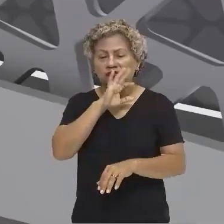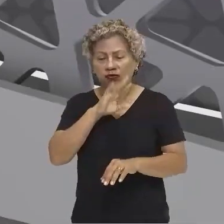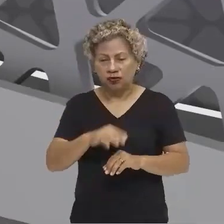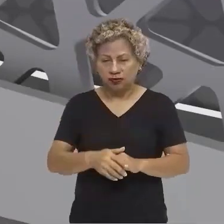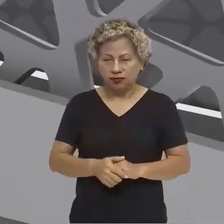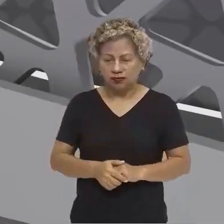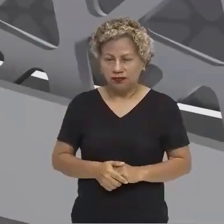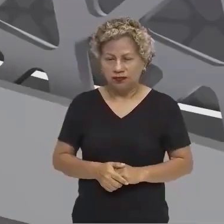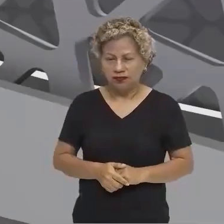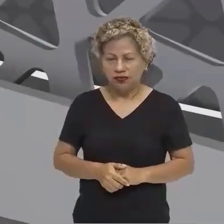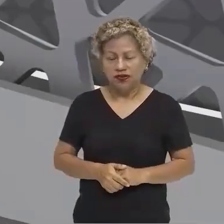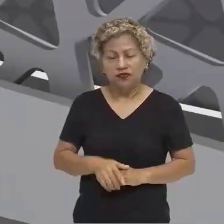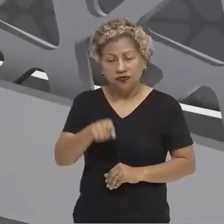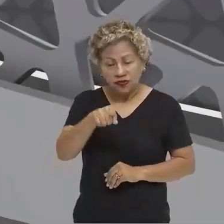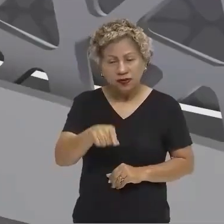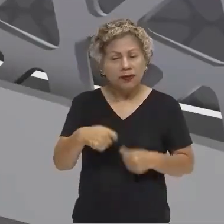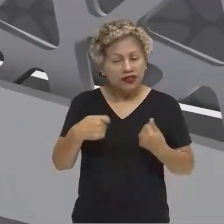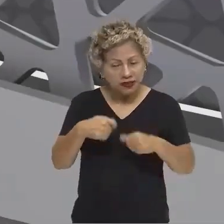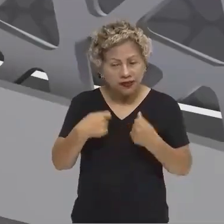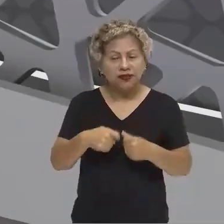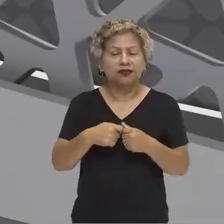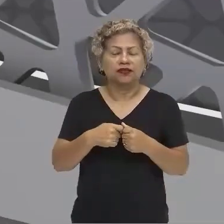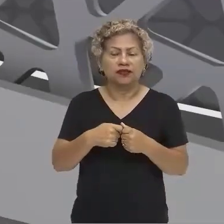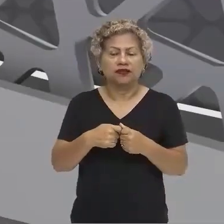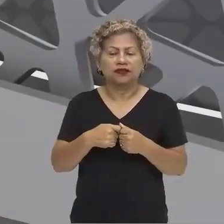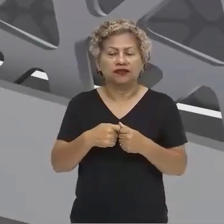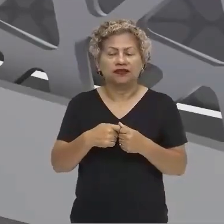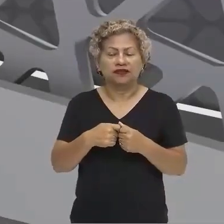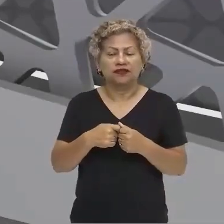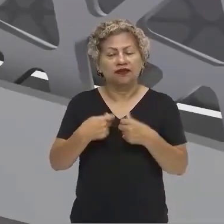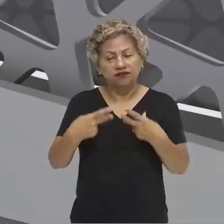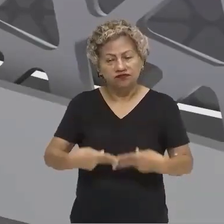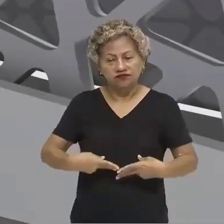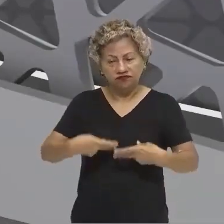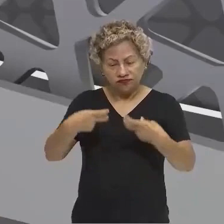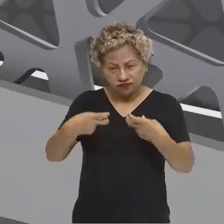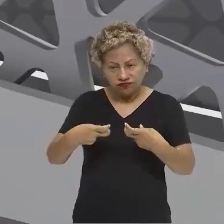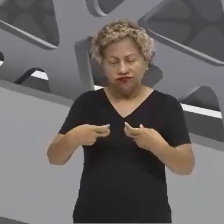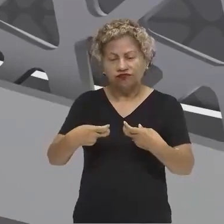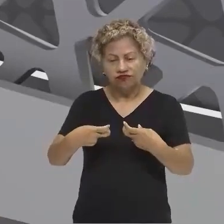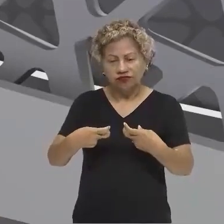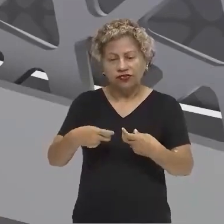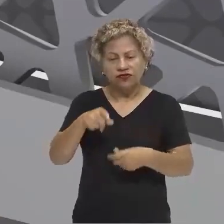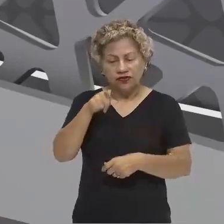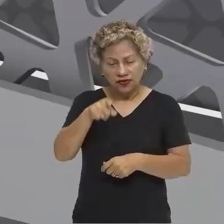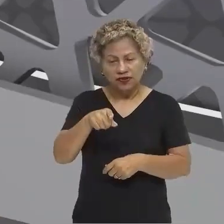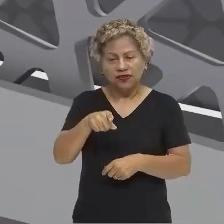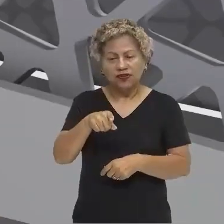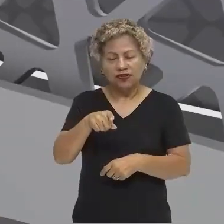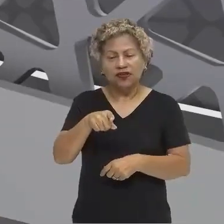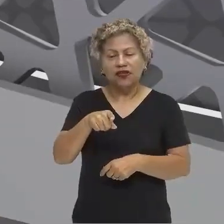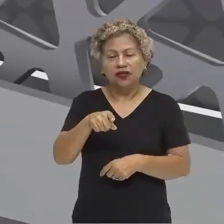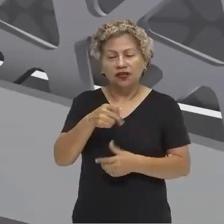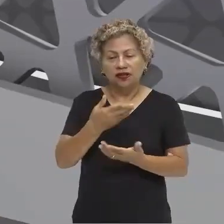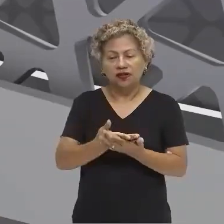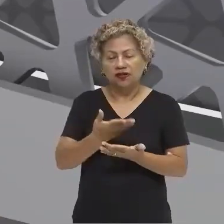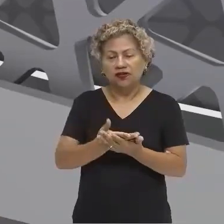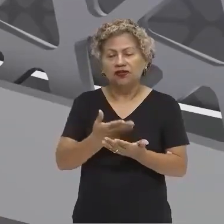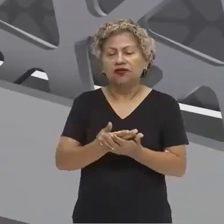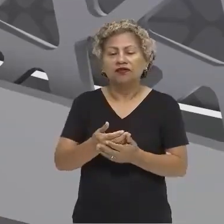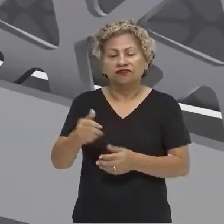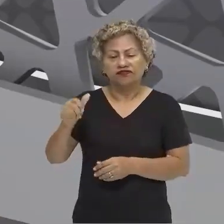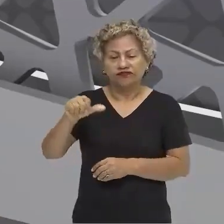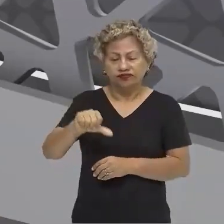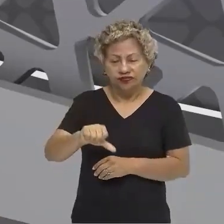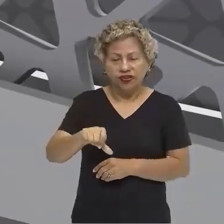não sou um bom estudante, eu preciso mudar. Nós temos aí na sala de vocês o professor presencial, que é o